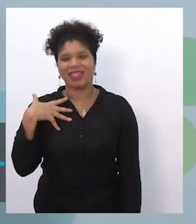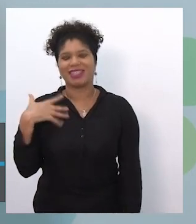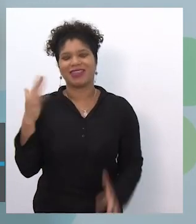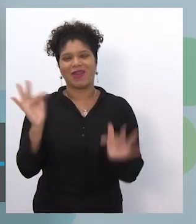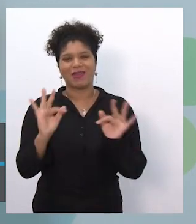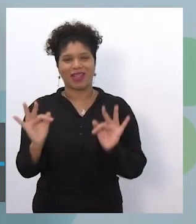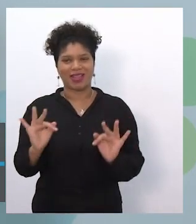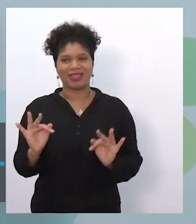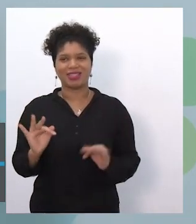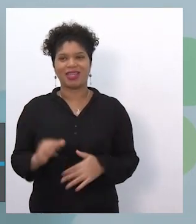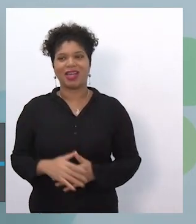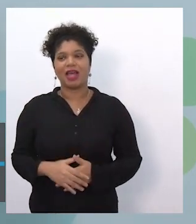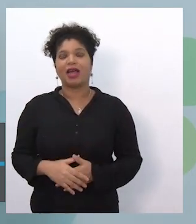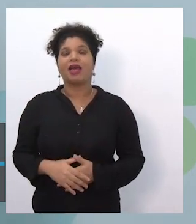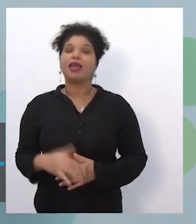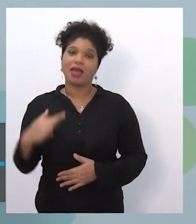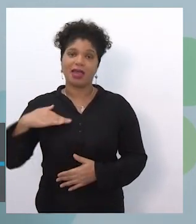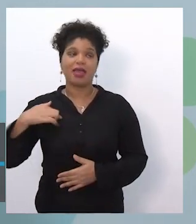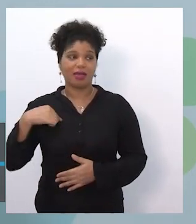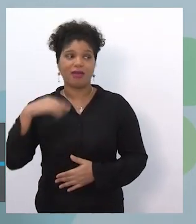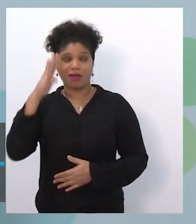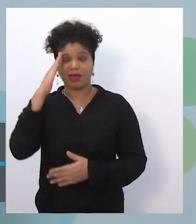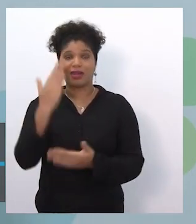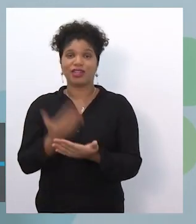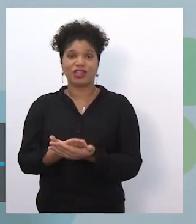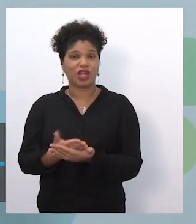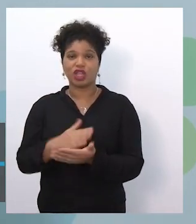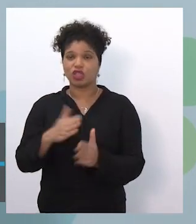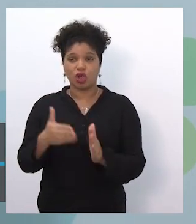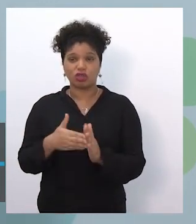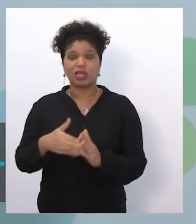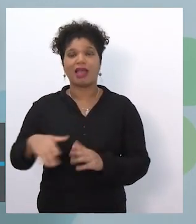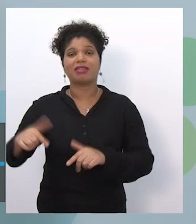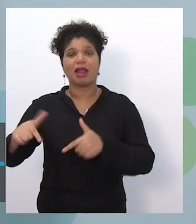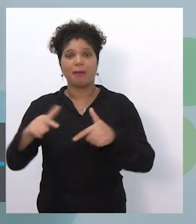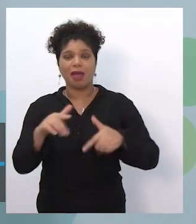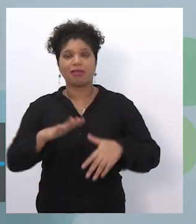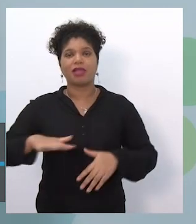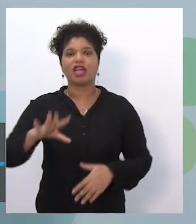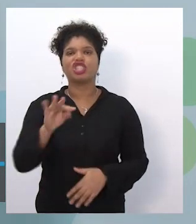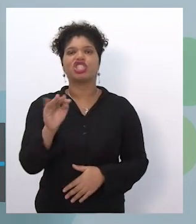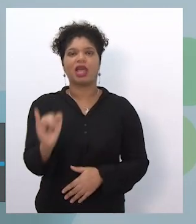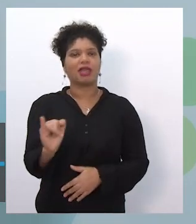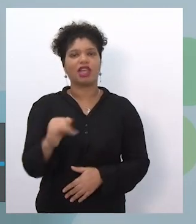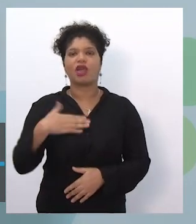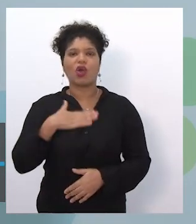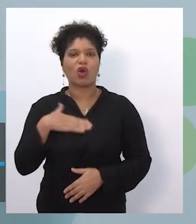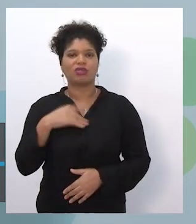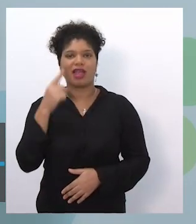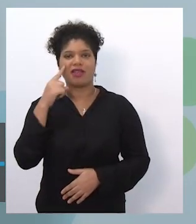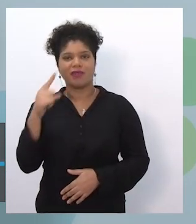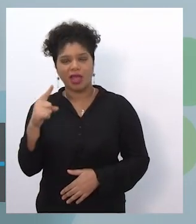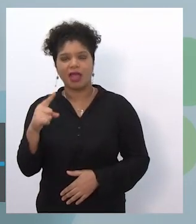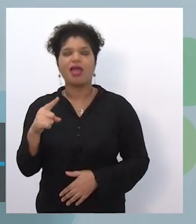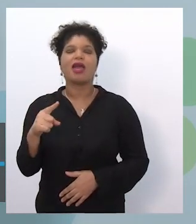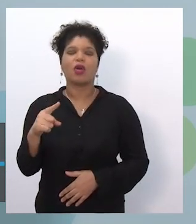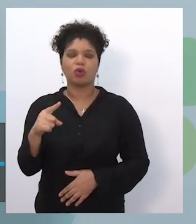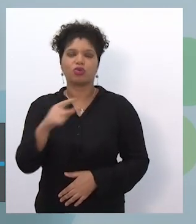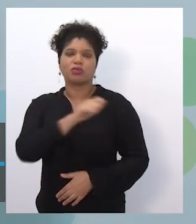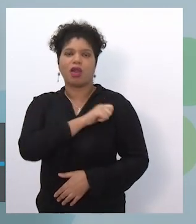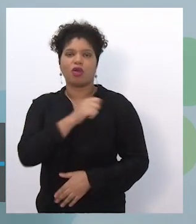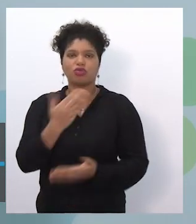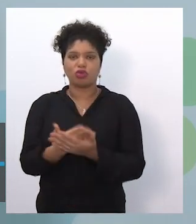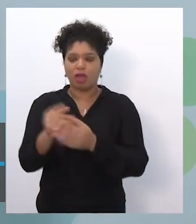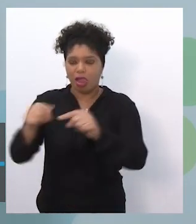feliz, né? Eu acredito que o Rodrigo também, todos nós NITs, né? É isso que nos motiva, né? Nossos alunos usando a sala de informática, usando